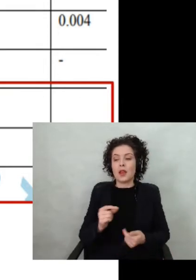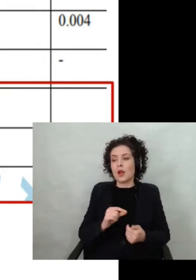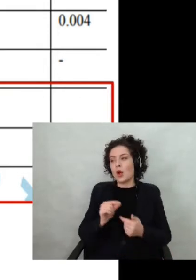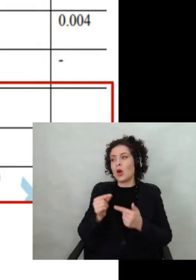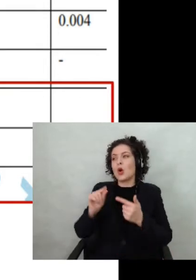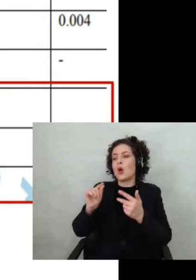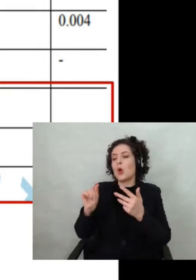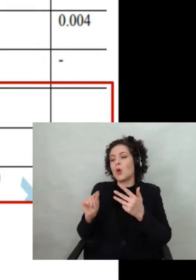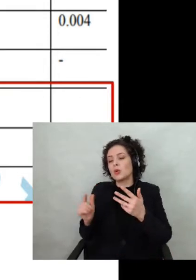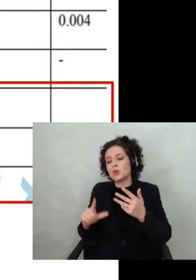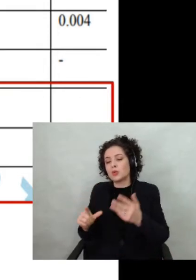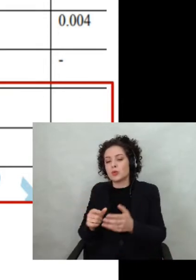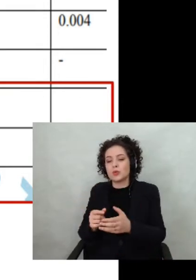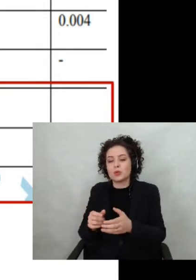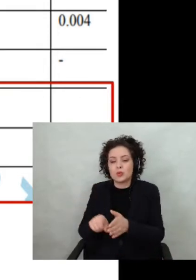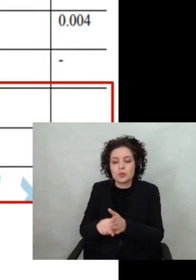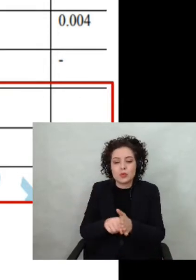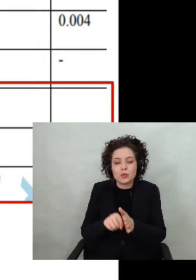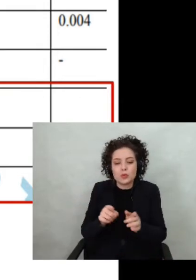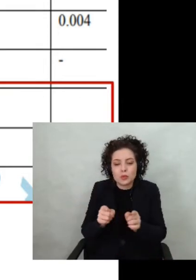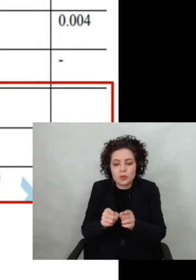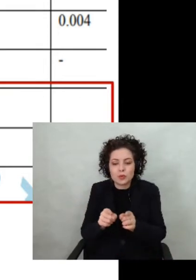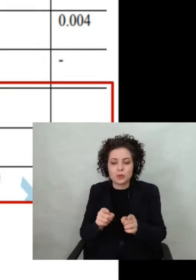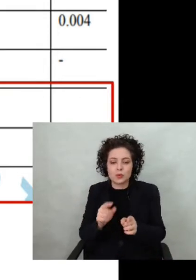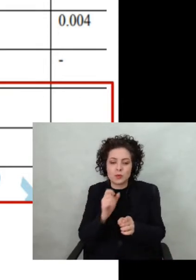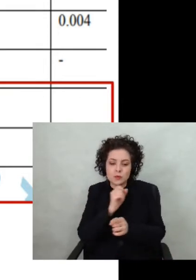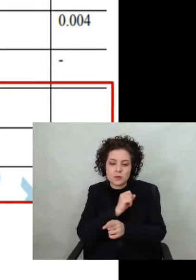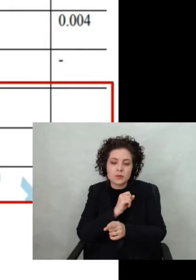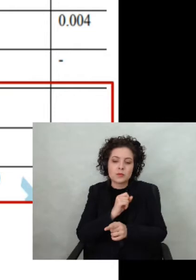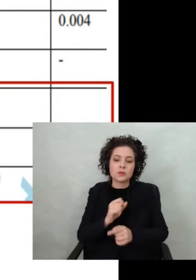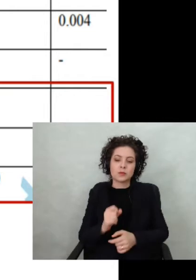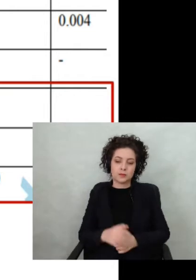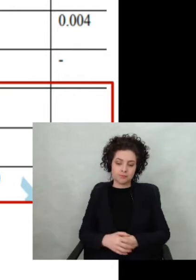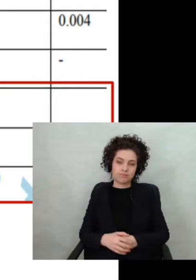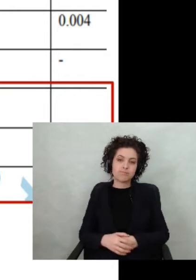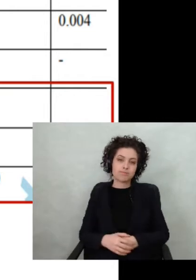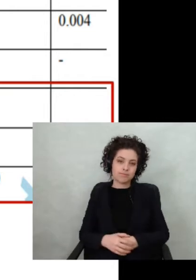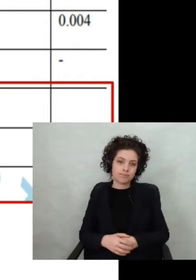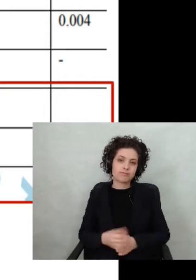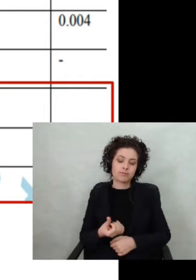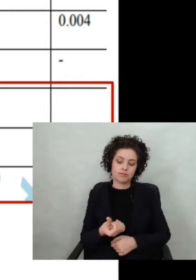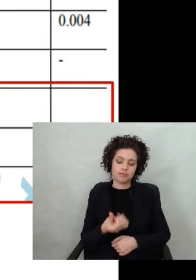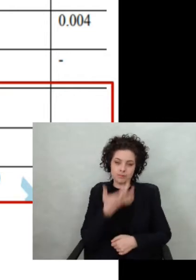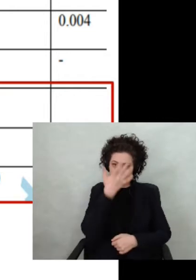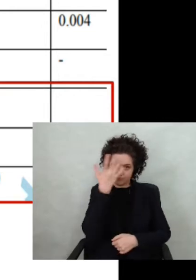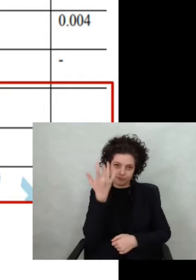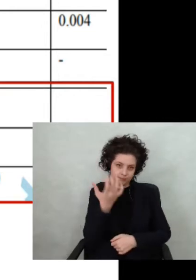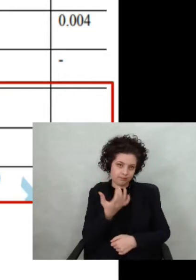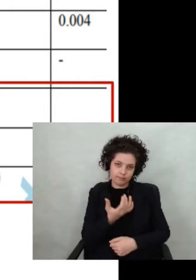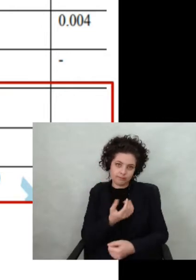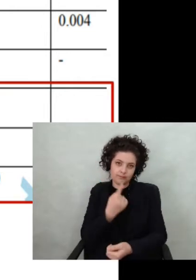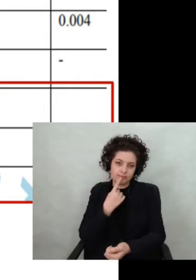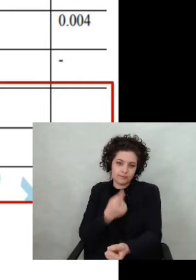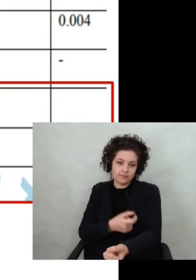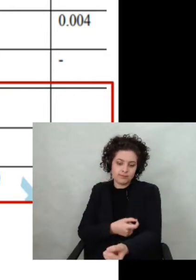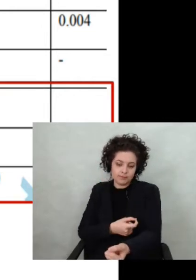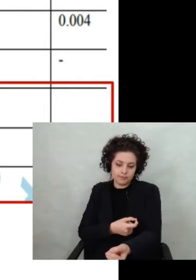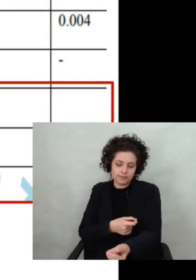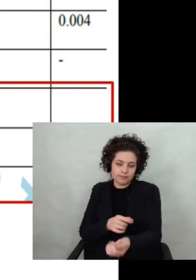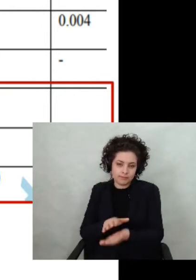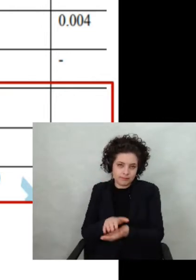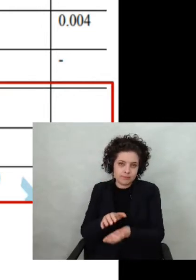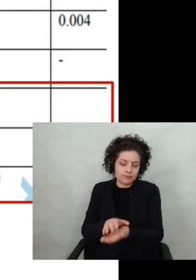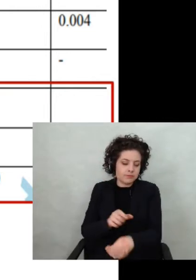pequenos, é um estudo com uma casuística pequena, 6 indivíduos receberam plasma e 6 no controle, mas tem uma